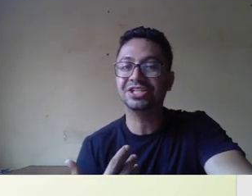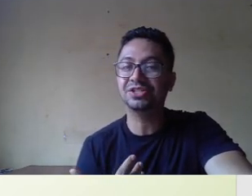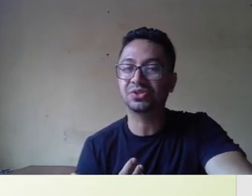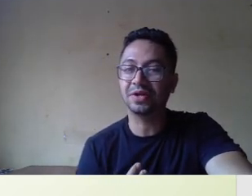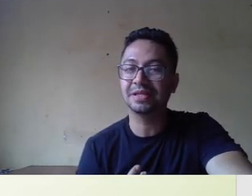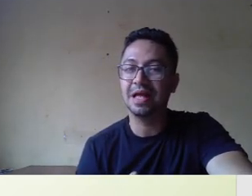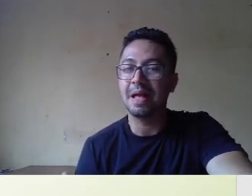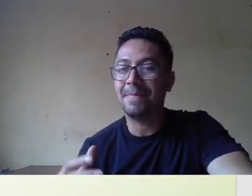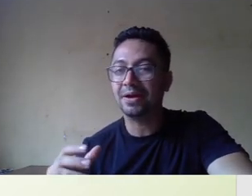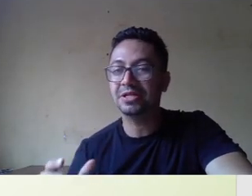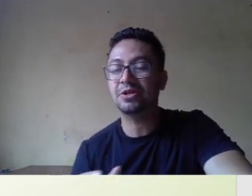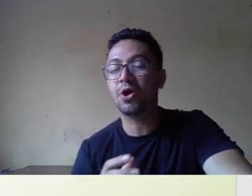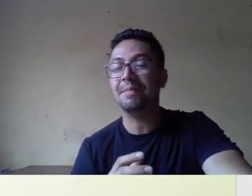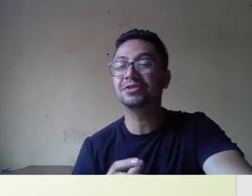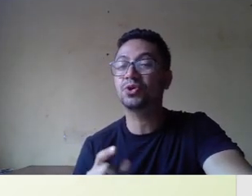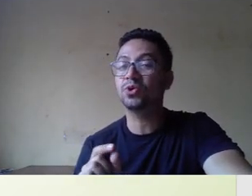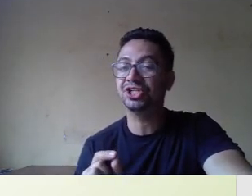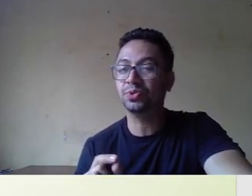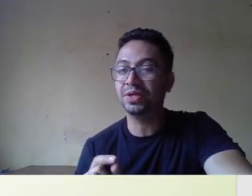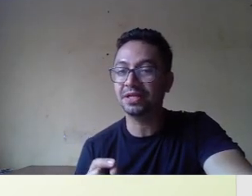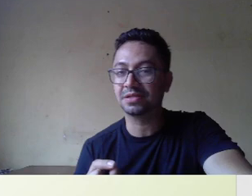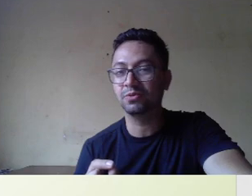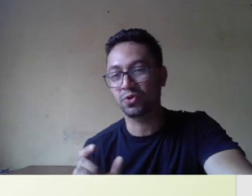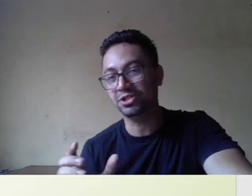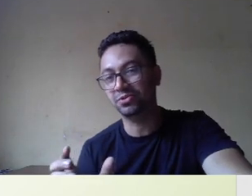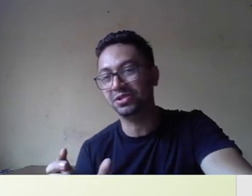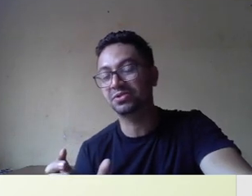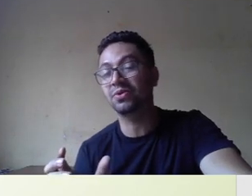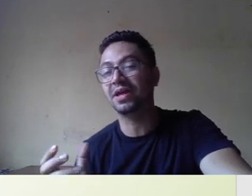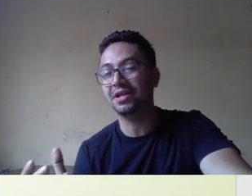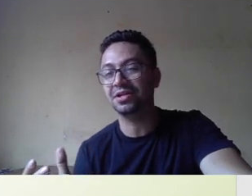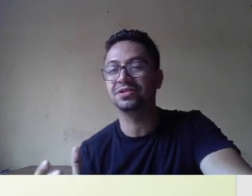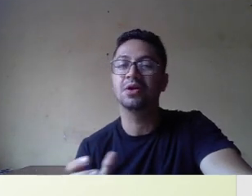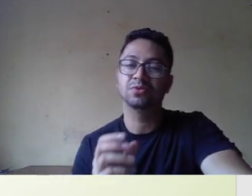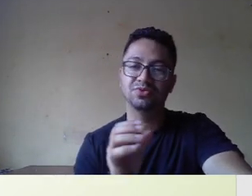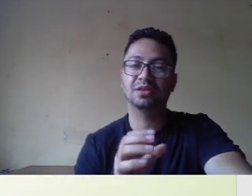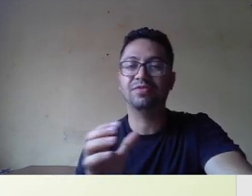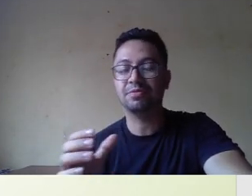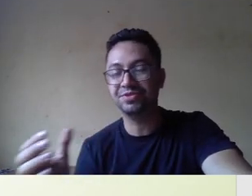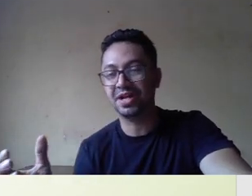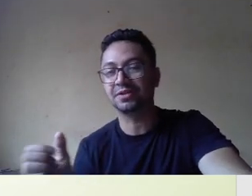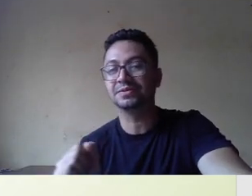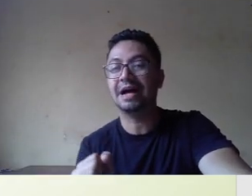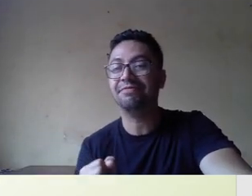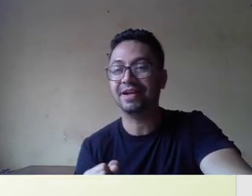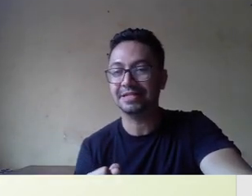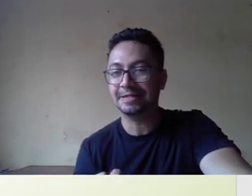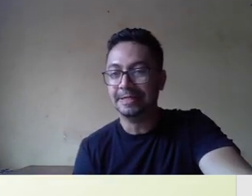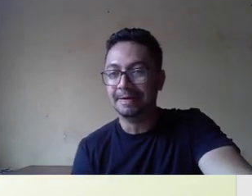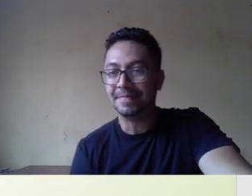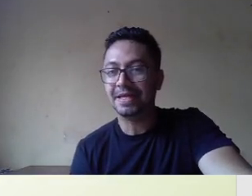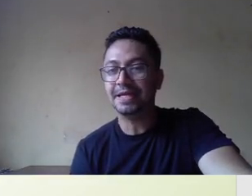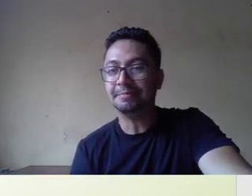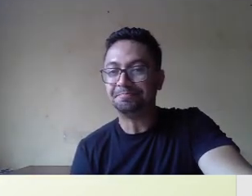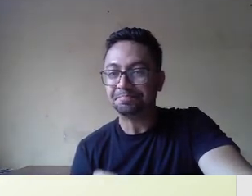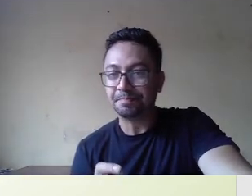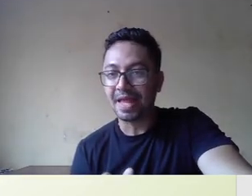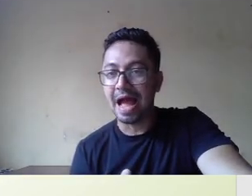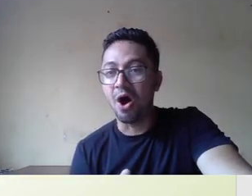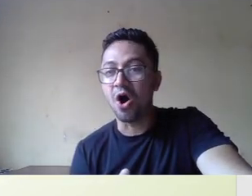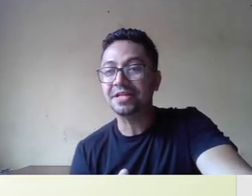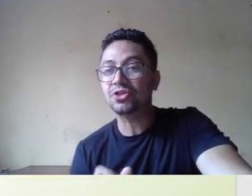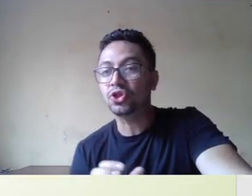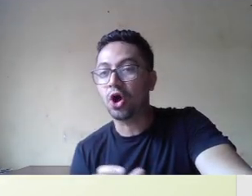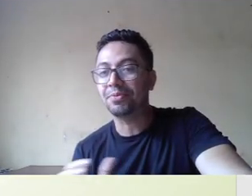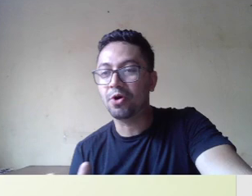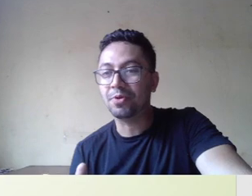haja restrições para o deslocamento de constituintes. Os constituintes são quem, gente? Sujeito, verbo, objeto, da frase. E